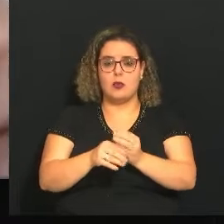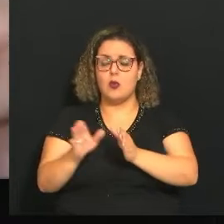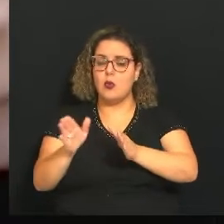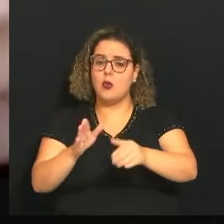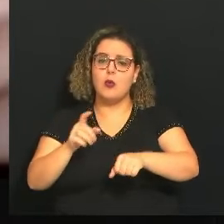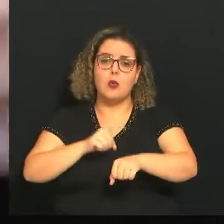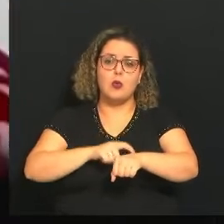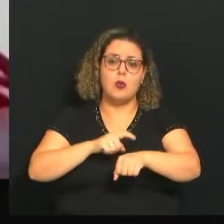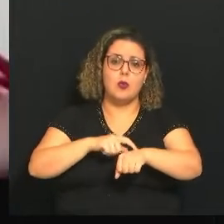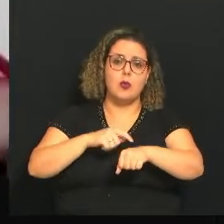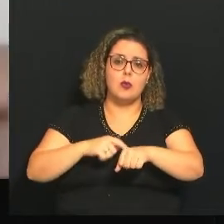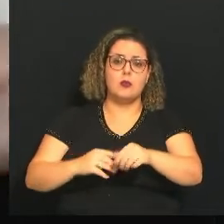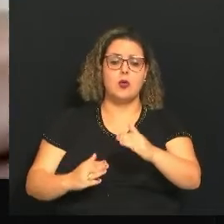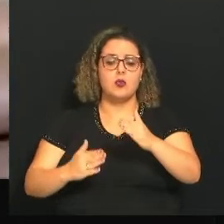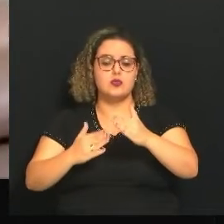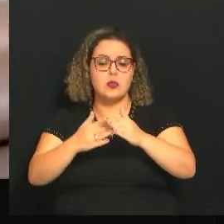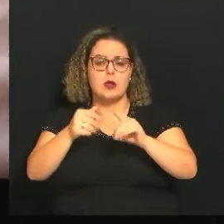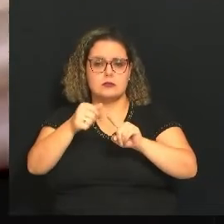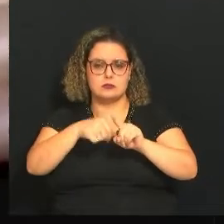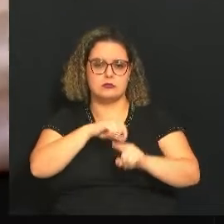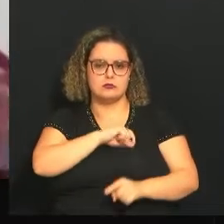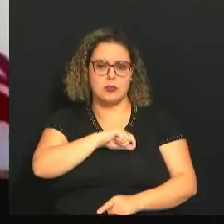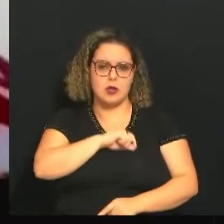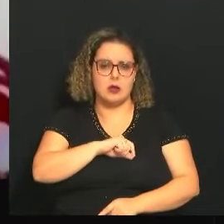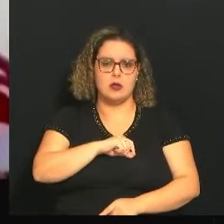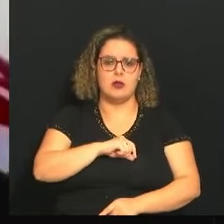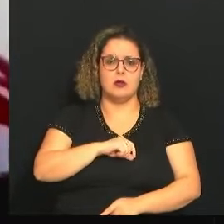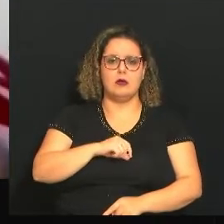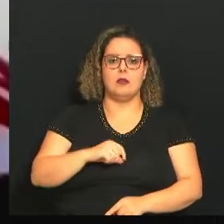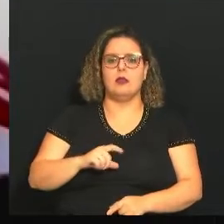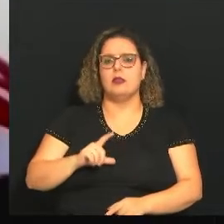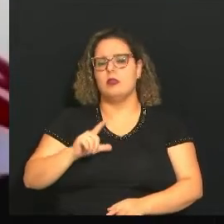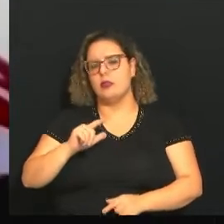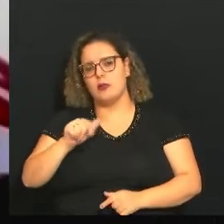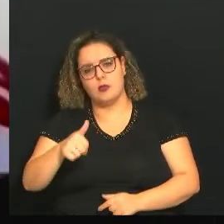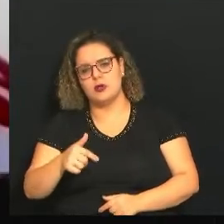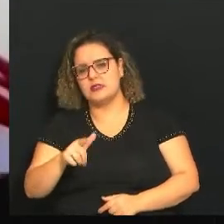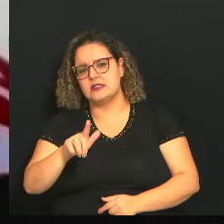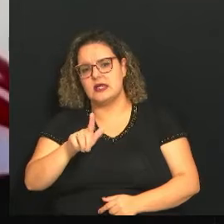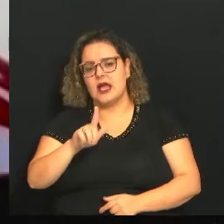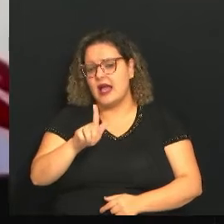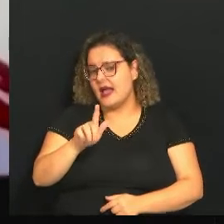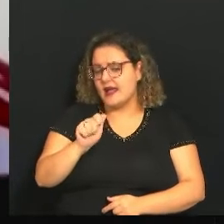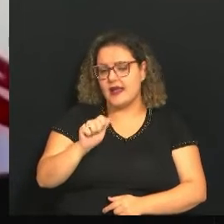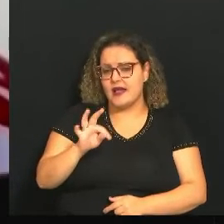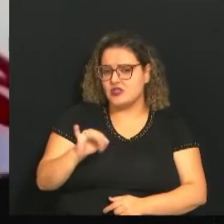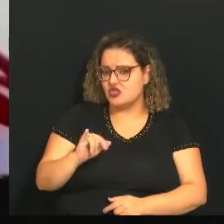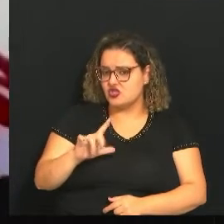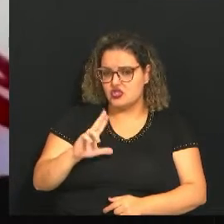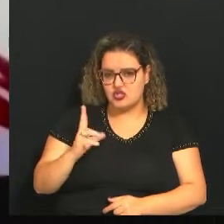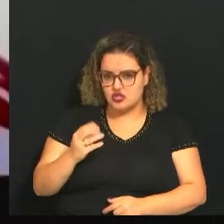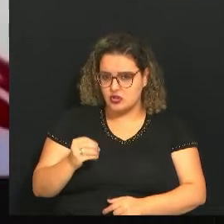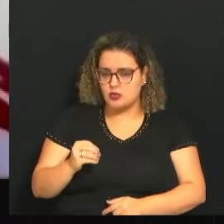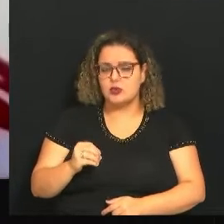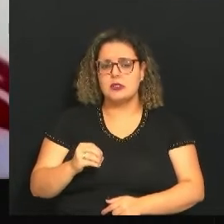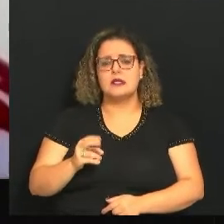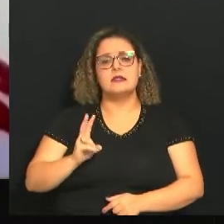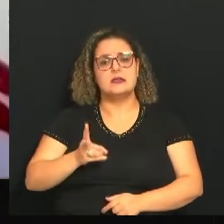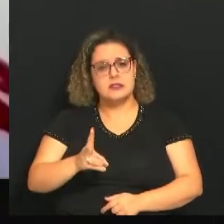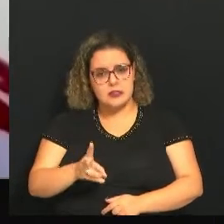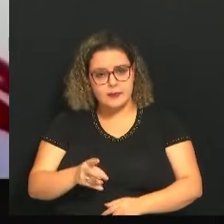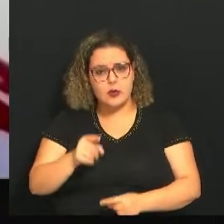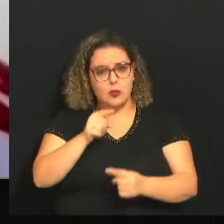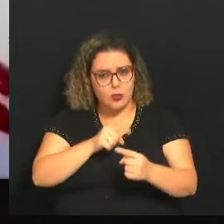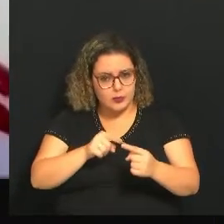teto, outra, coeficiente, depois é gatilho, cada hora é alguma coisa sempre no sentido de acabar com